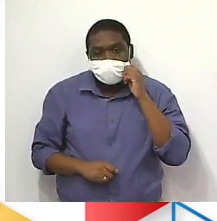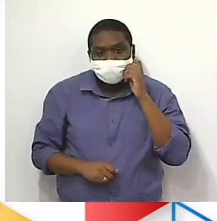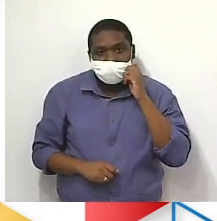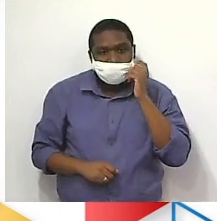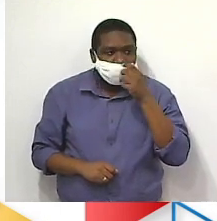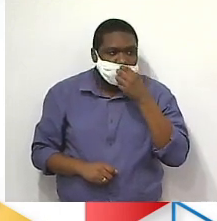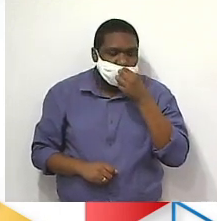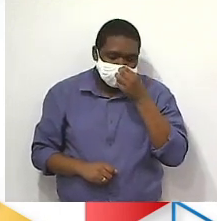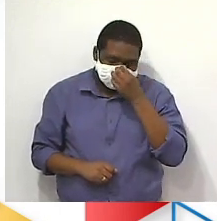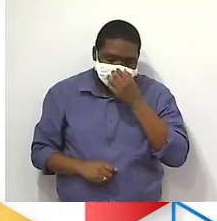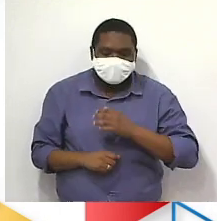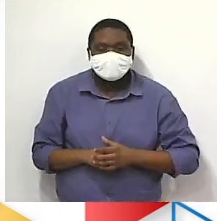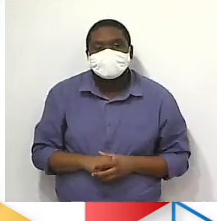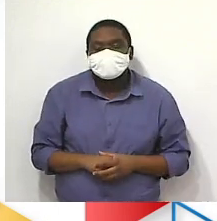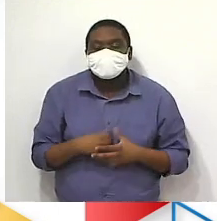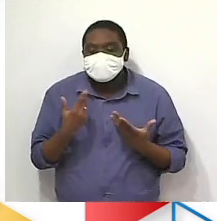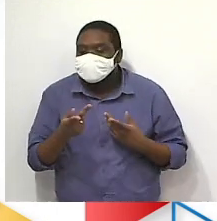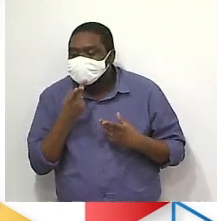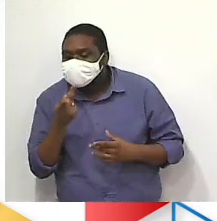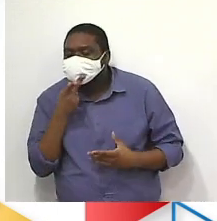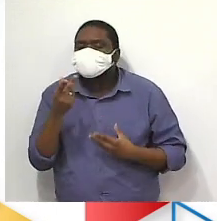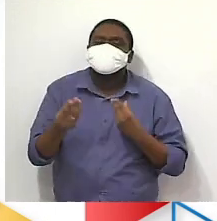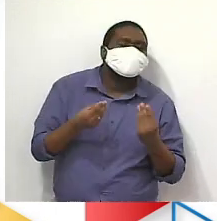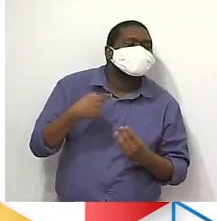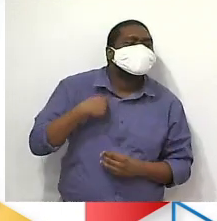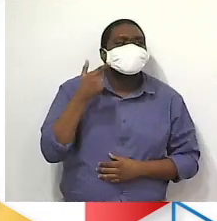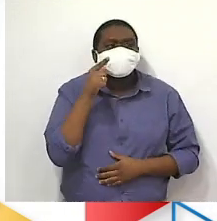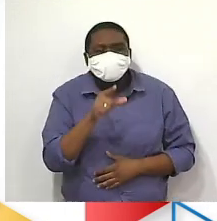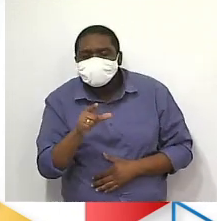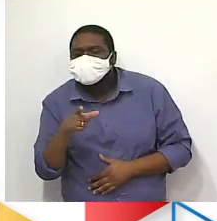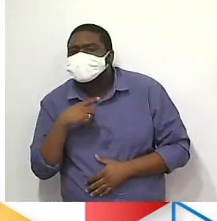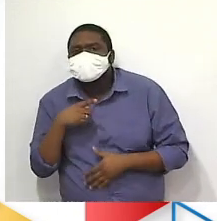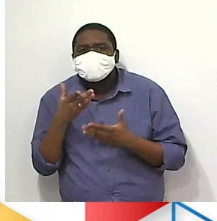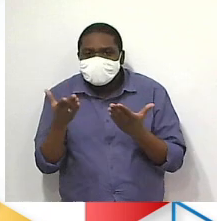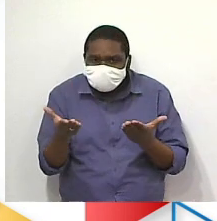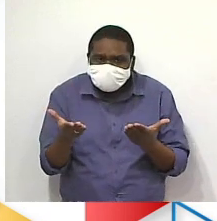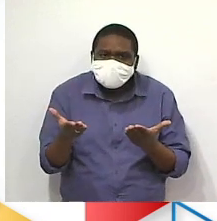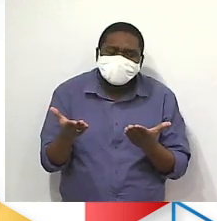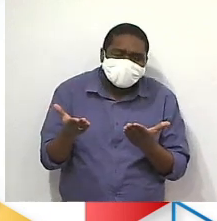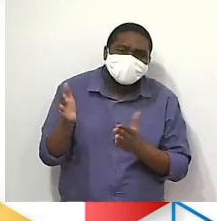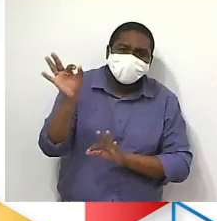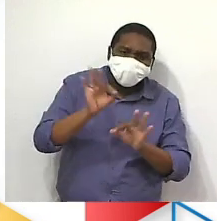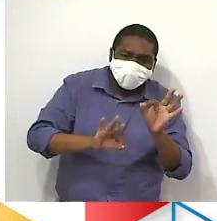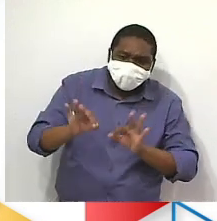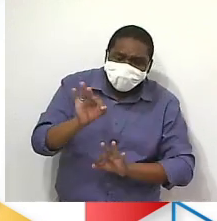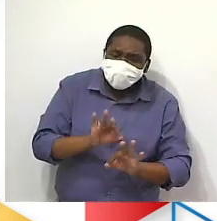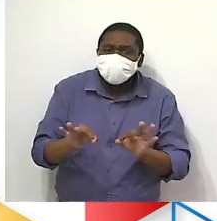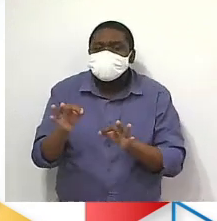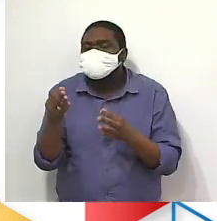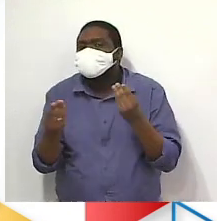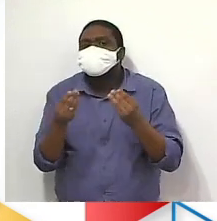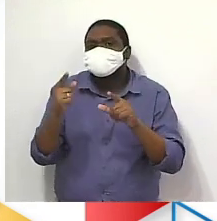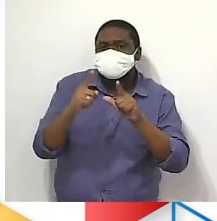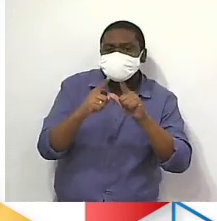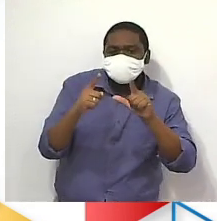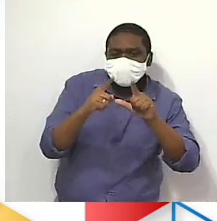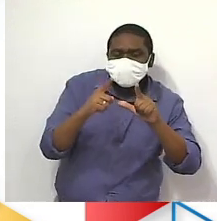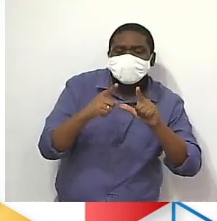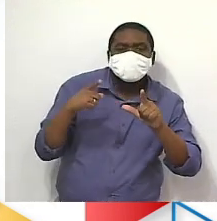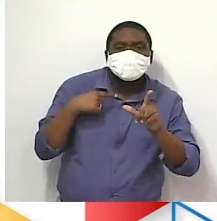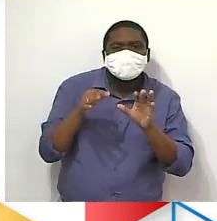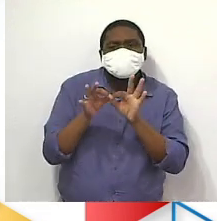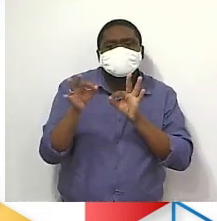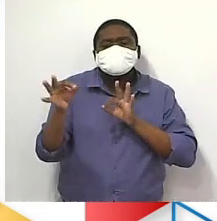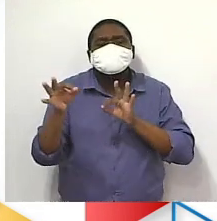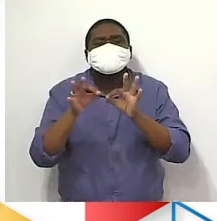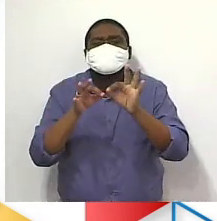e 6, tá? Será que eu consigo construir um triângulo com essas semirretas, com esses comprimentos